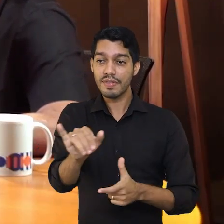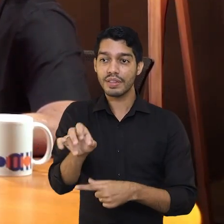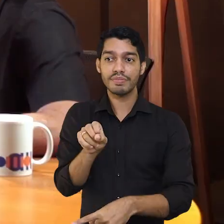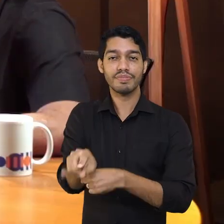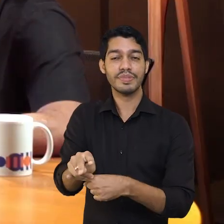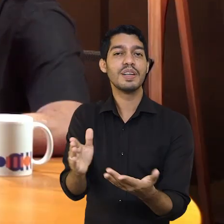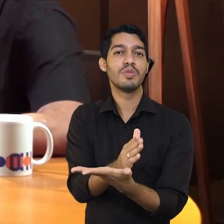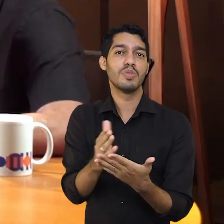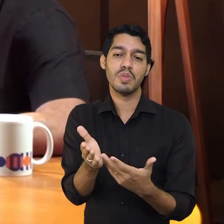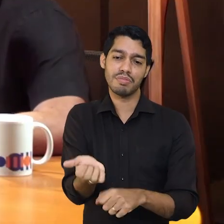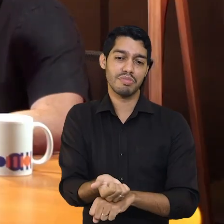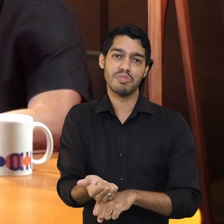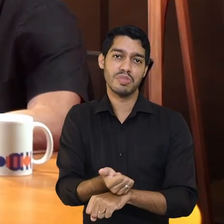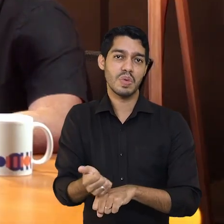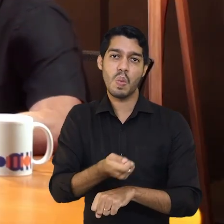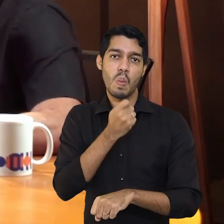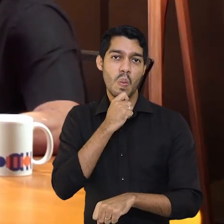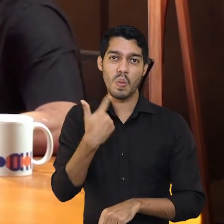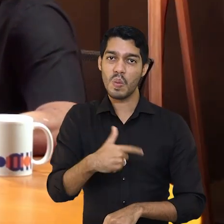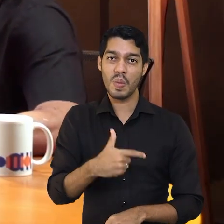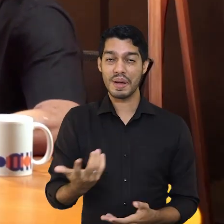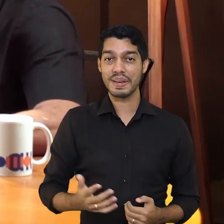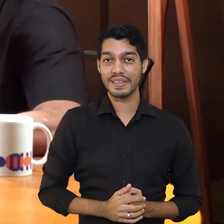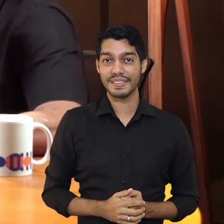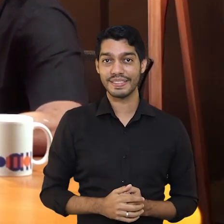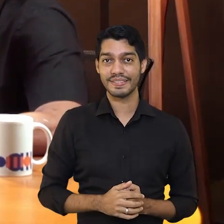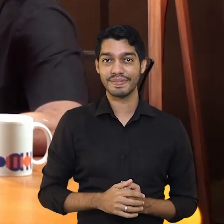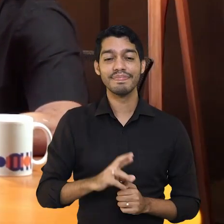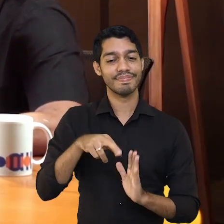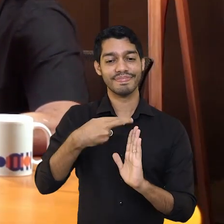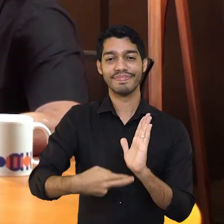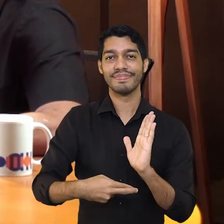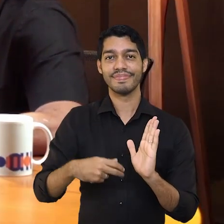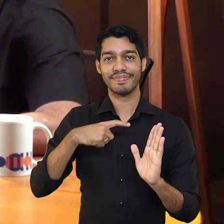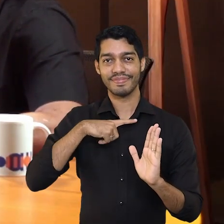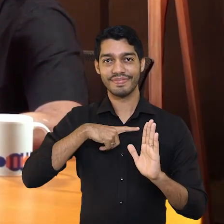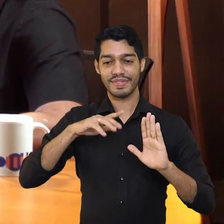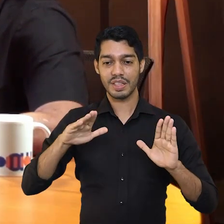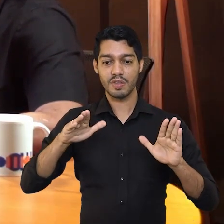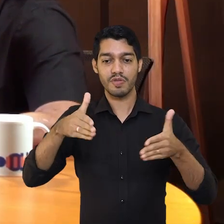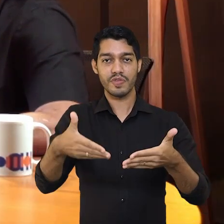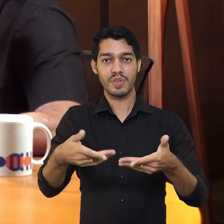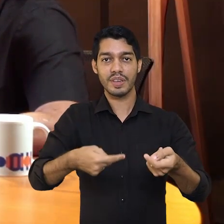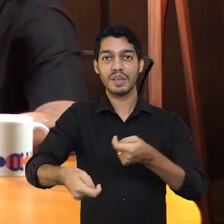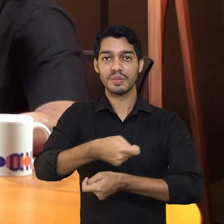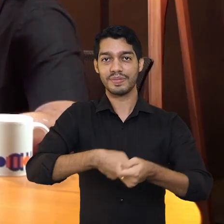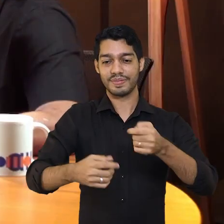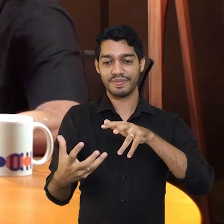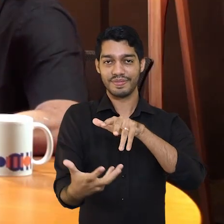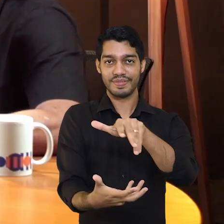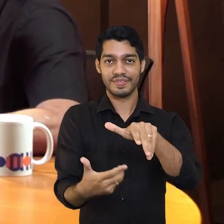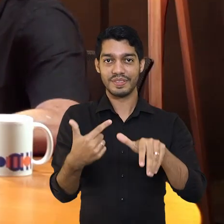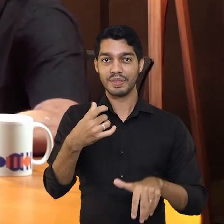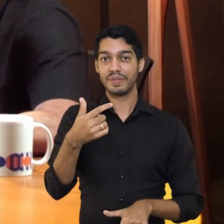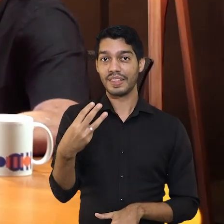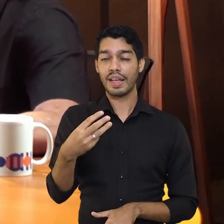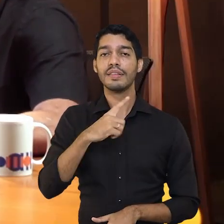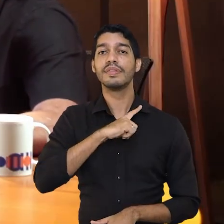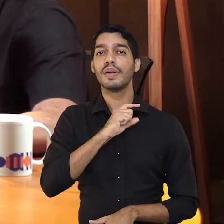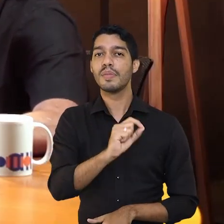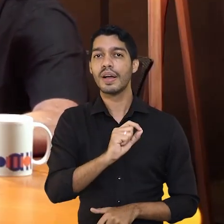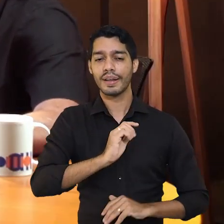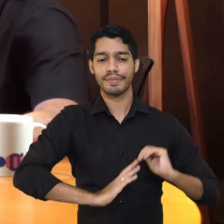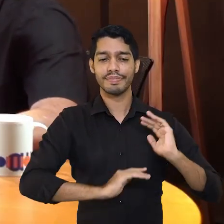tem o relatório do Fórum Econômico Mundial em 2023, que fazia uma seleção de várias habilidades-chave, né?